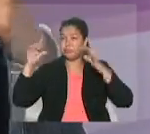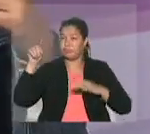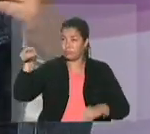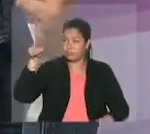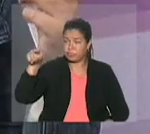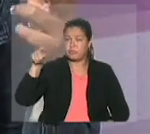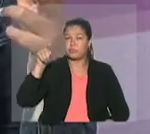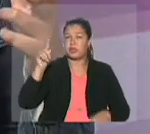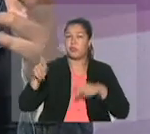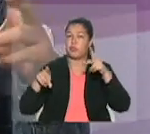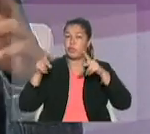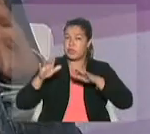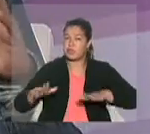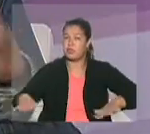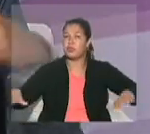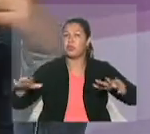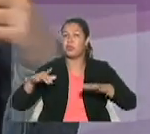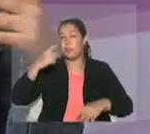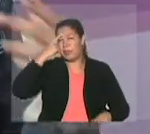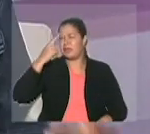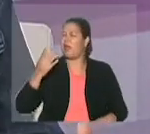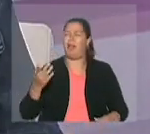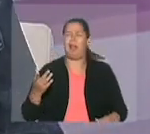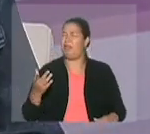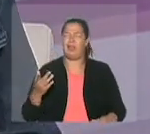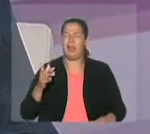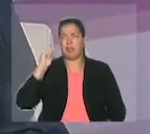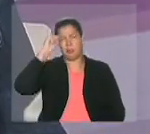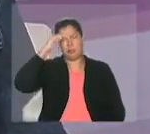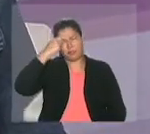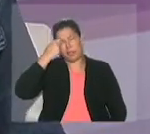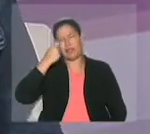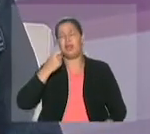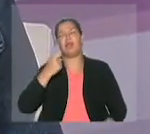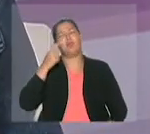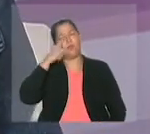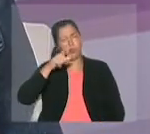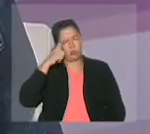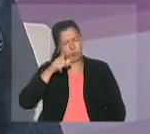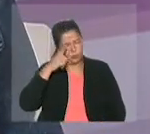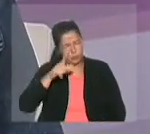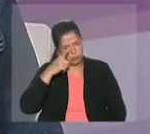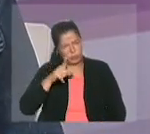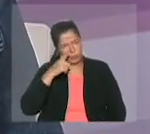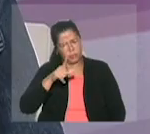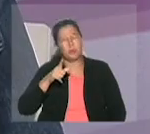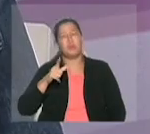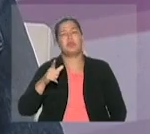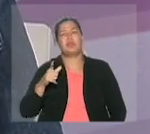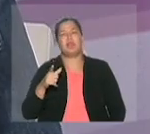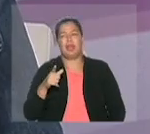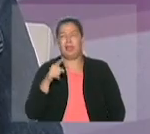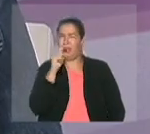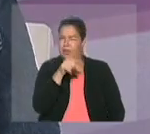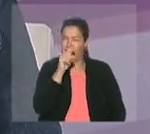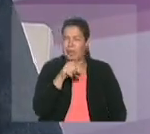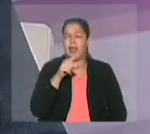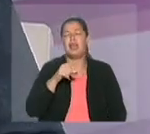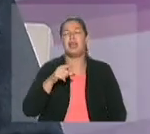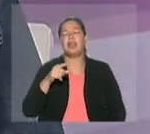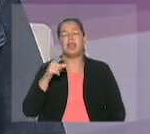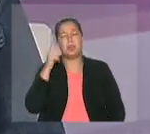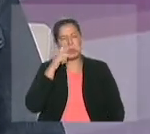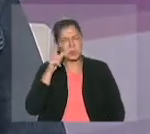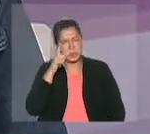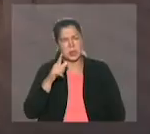de que o negro, ele resiste mais à dor, por isso que recebe 50% até de anestesia a menos do que os brancos.